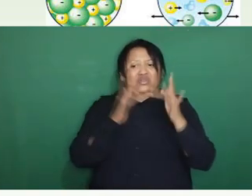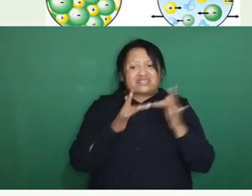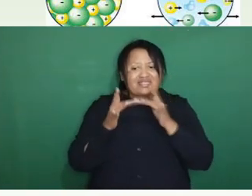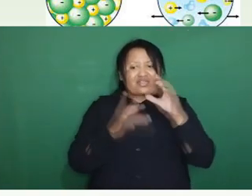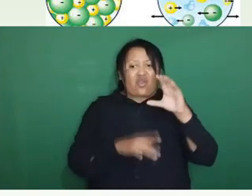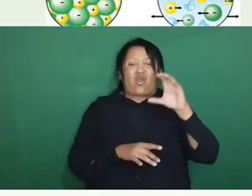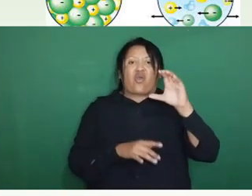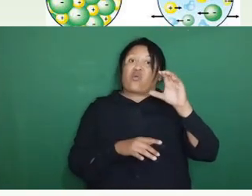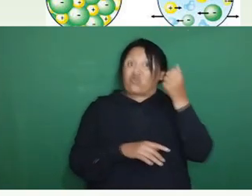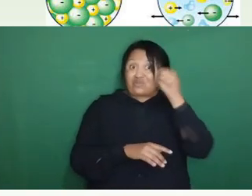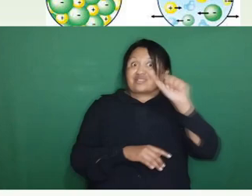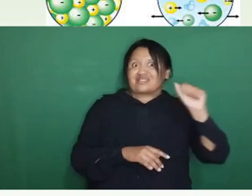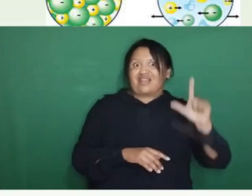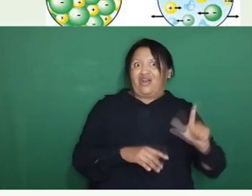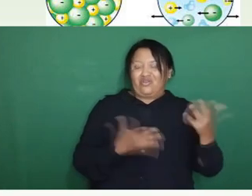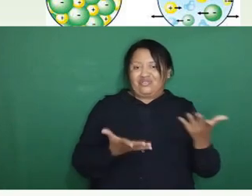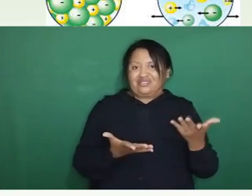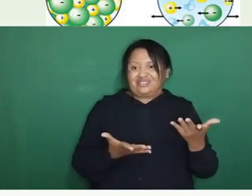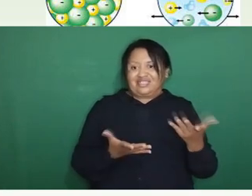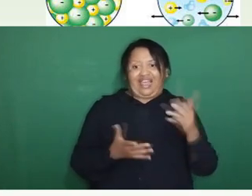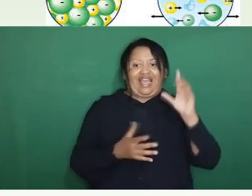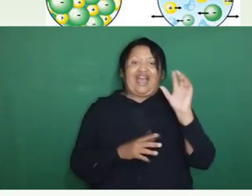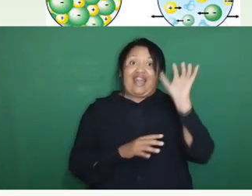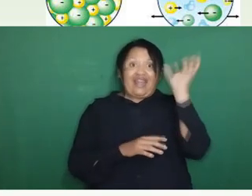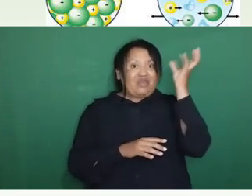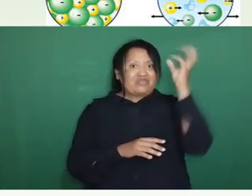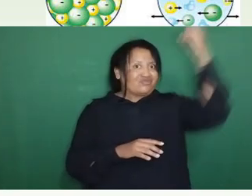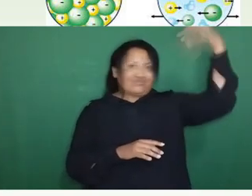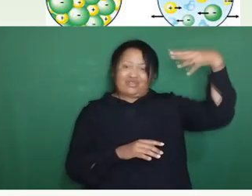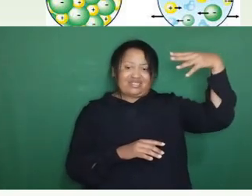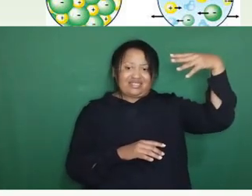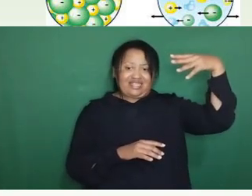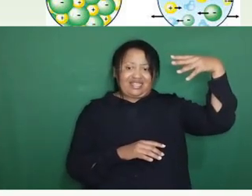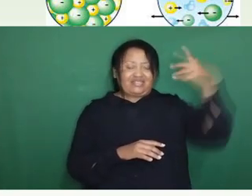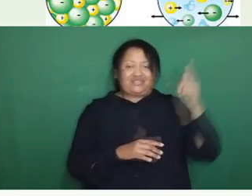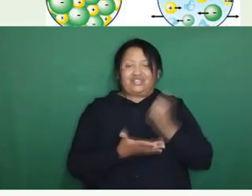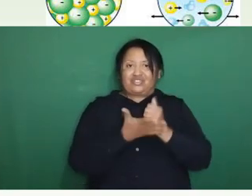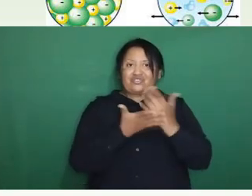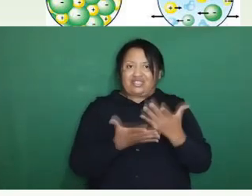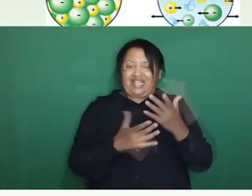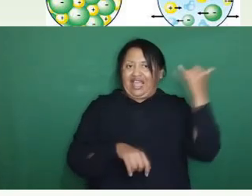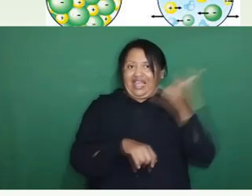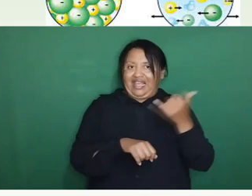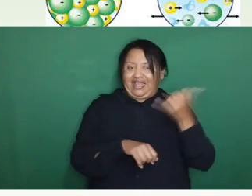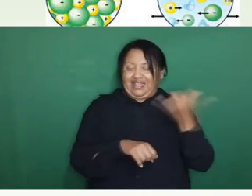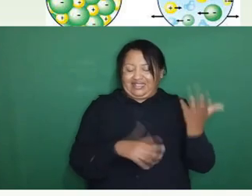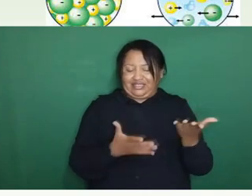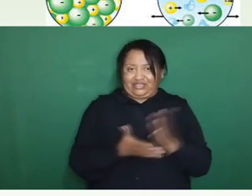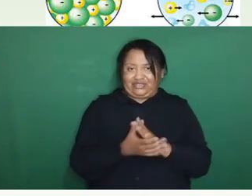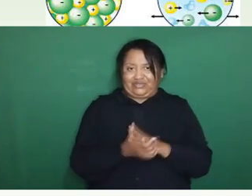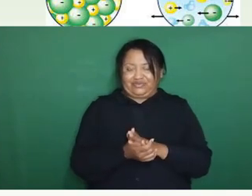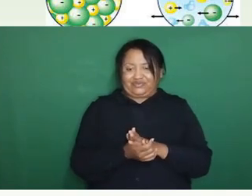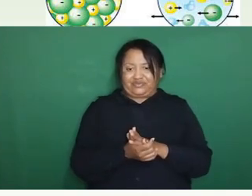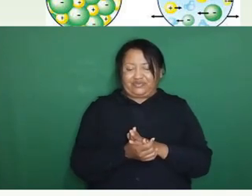de cozinha aqui ó não vai acender a lâmpada ele não vai conduzir elétrons pelo fio já quando eu tenho